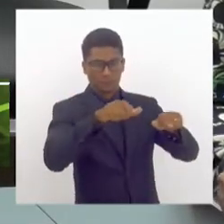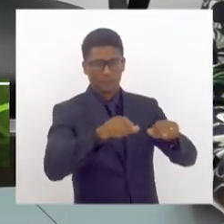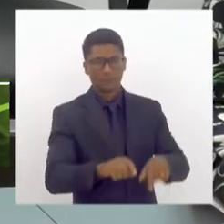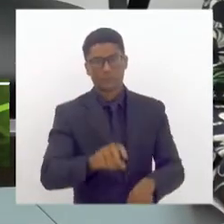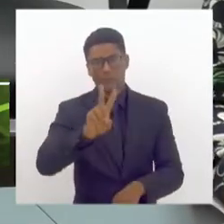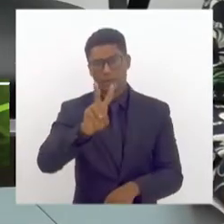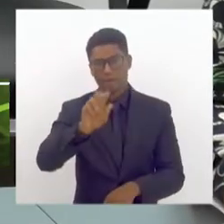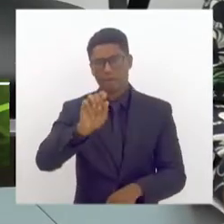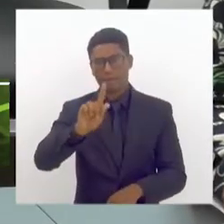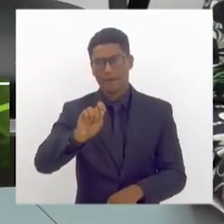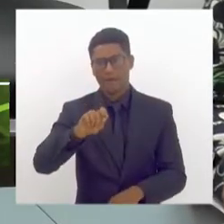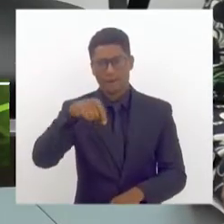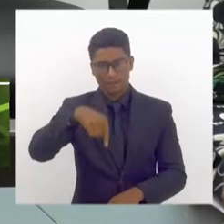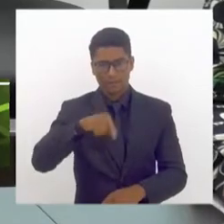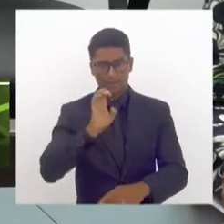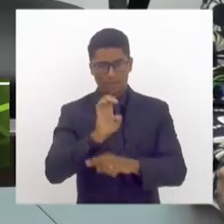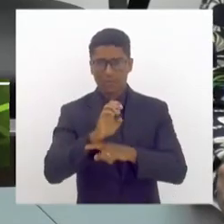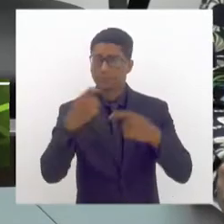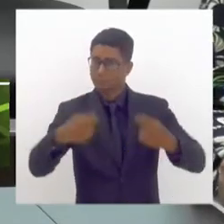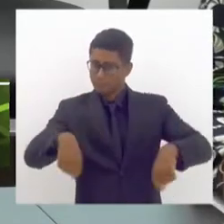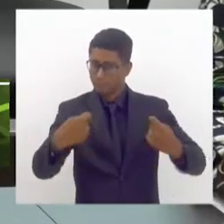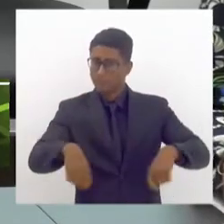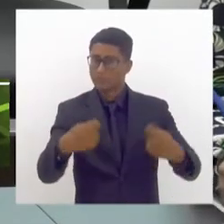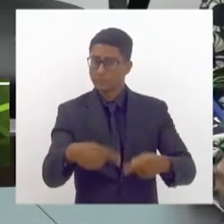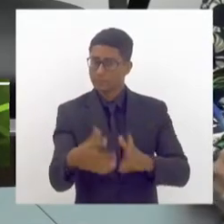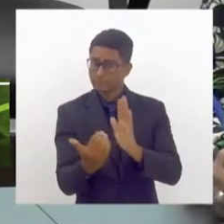estado. Né? Pode passar, por gentileza.